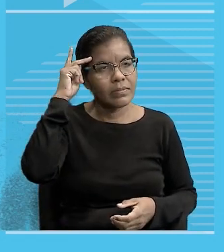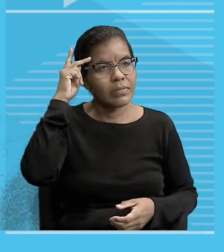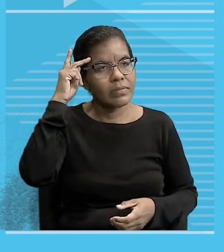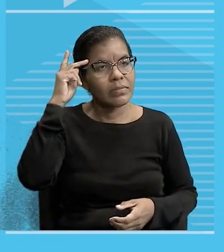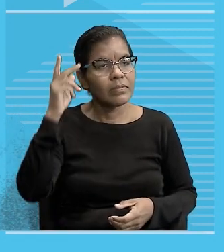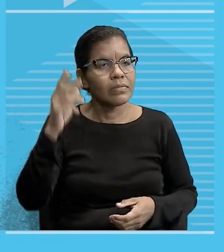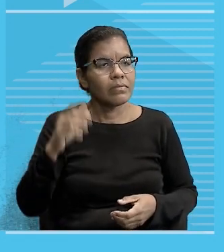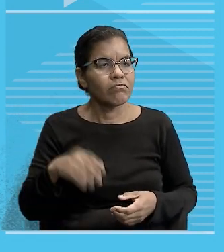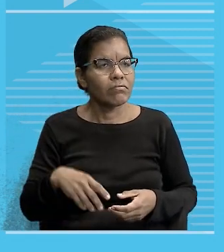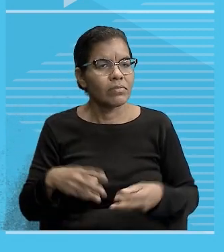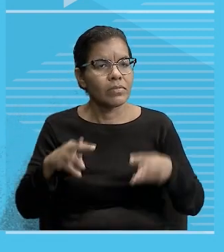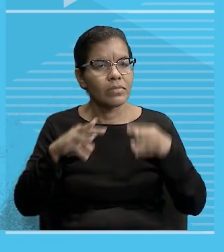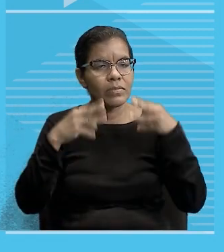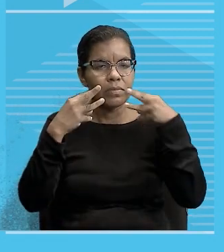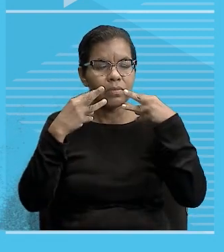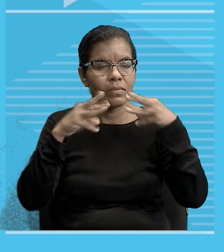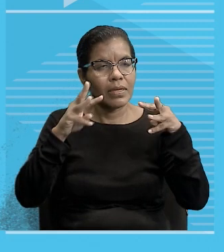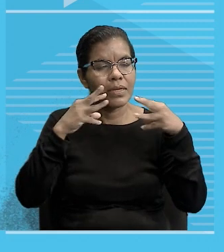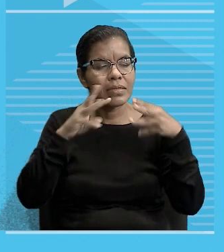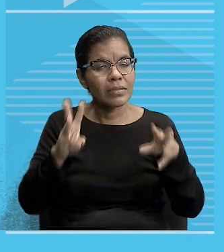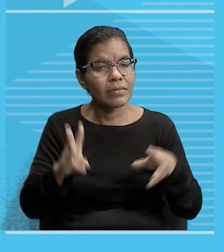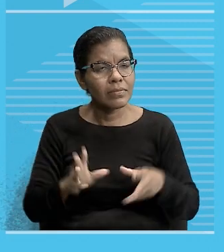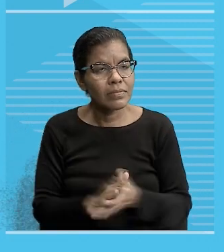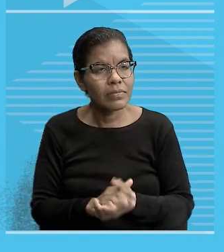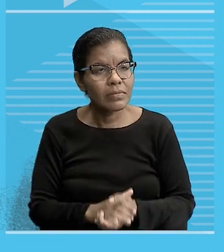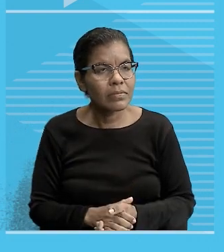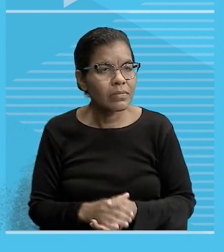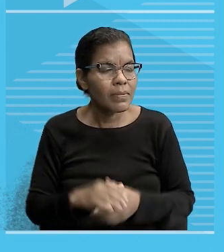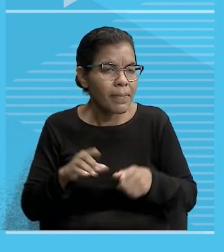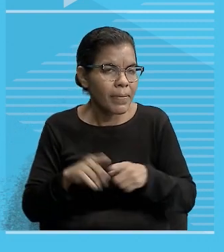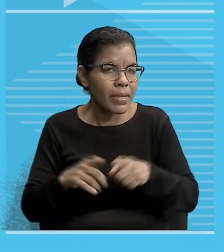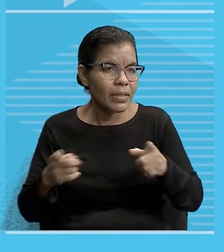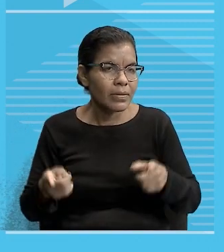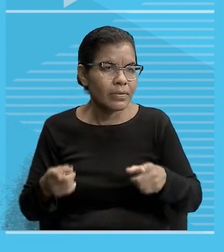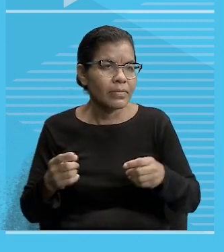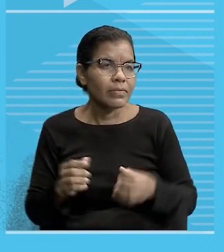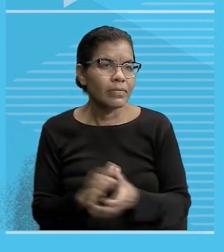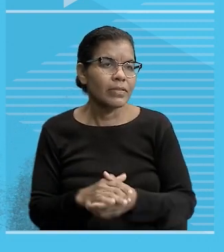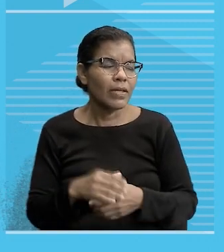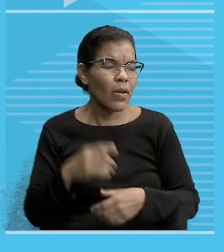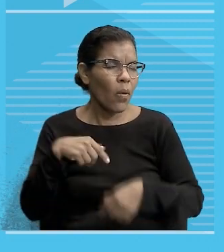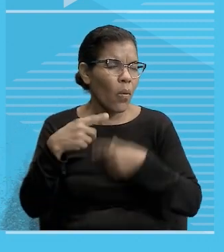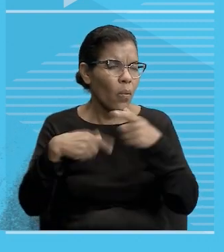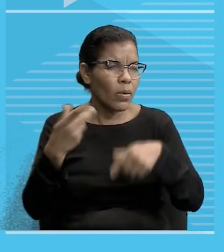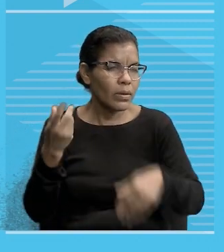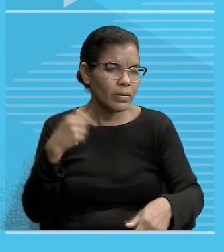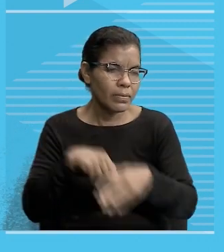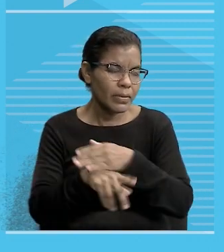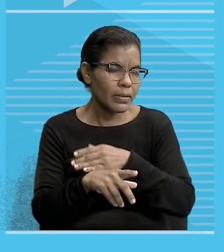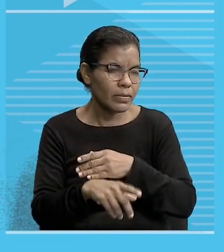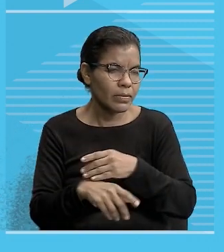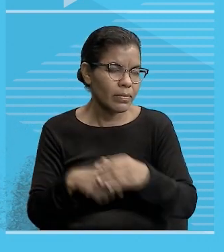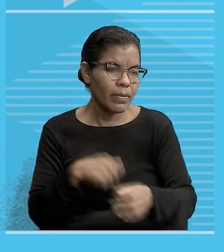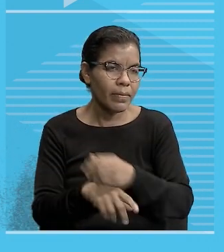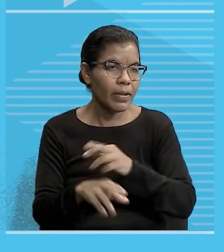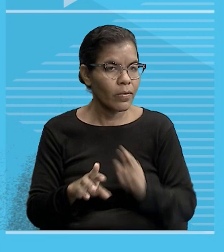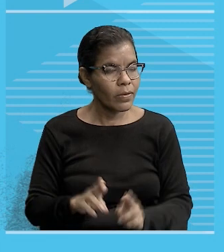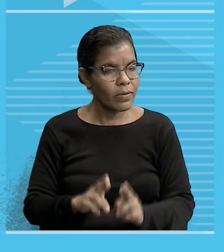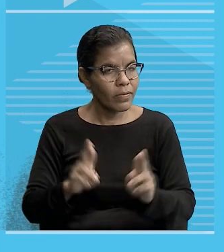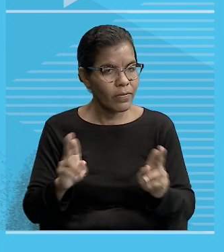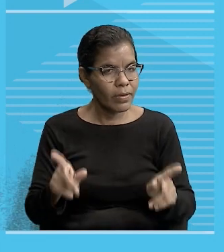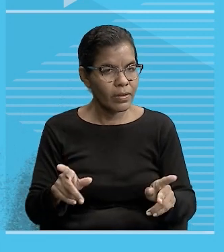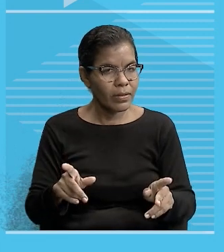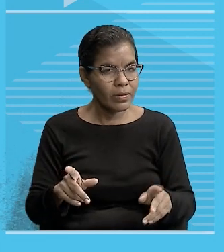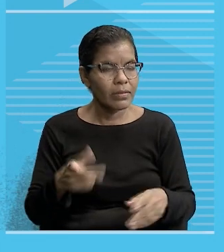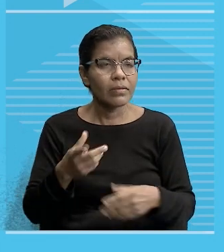do marketing mas vou fazer outra pergunta vou fazer uma pergunta Diferente ao consultor que ele perguntou